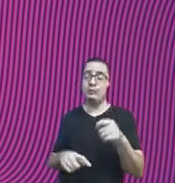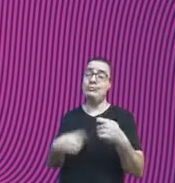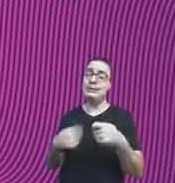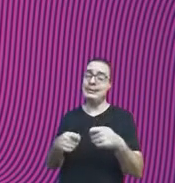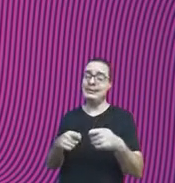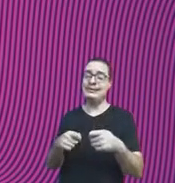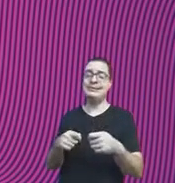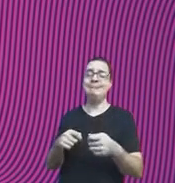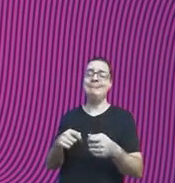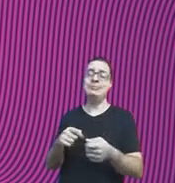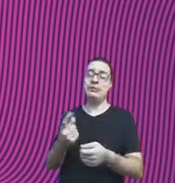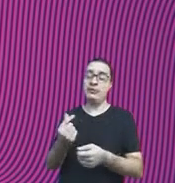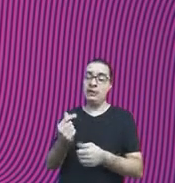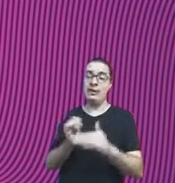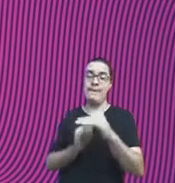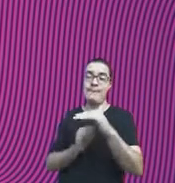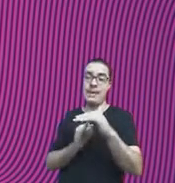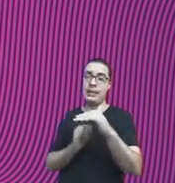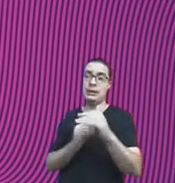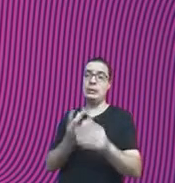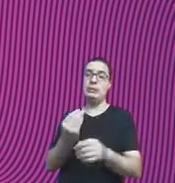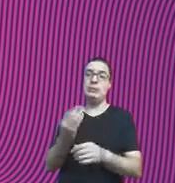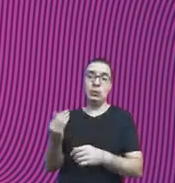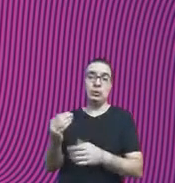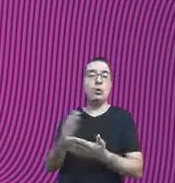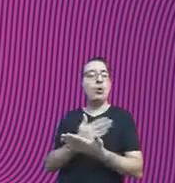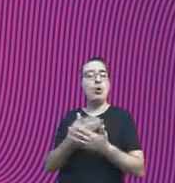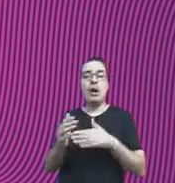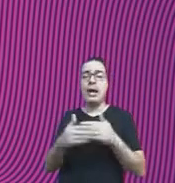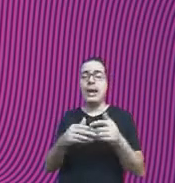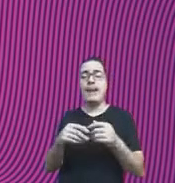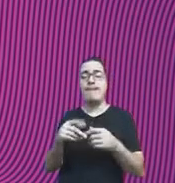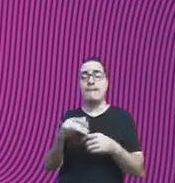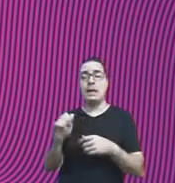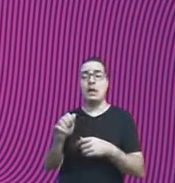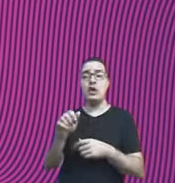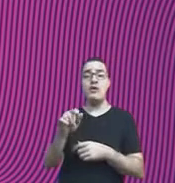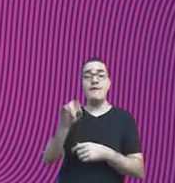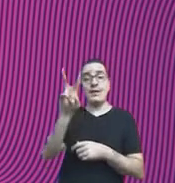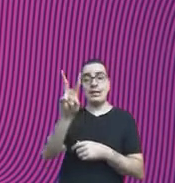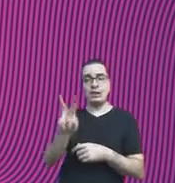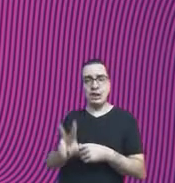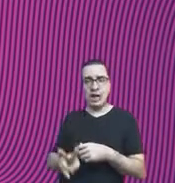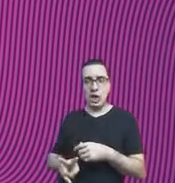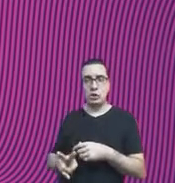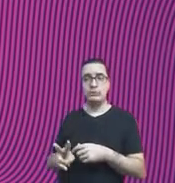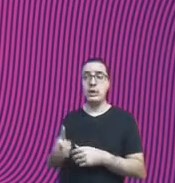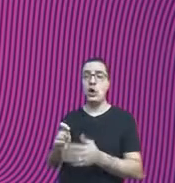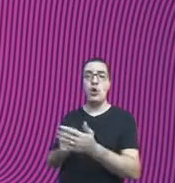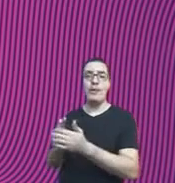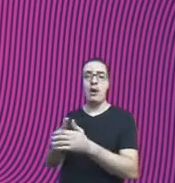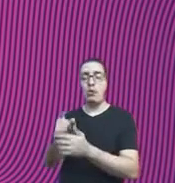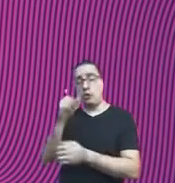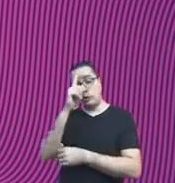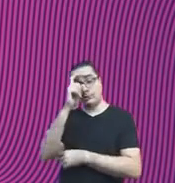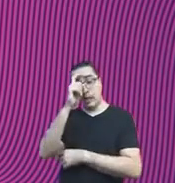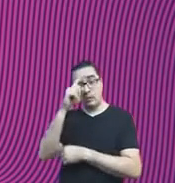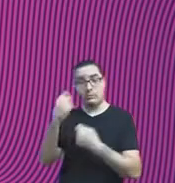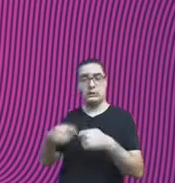sabem disso, né? Um plano verticalizado para entrar em qualquer território precisa comprar um hospital para tal, né? Se você gera esse